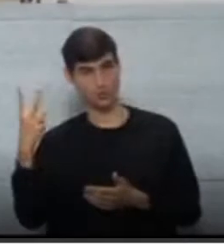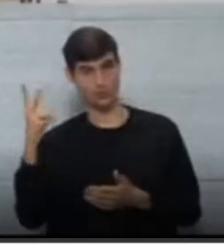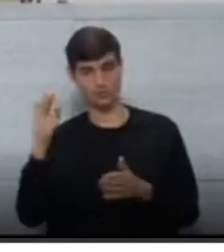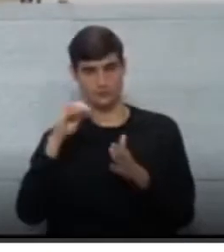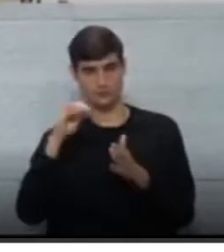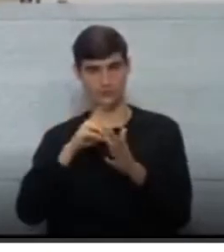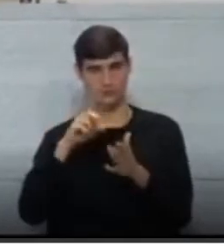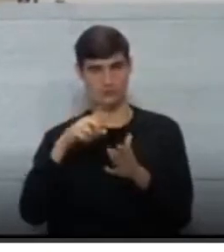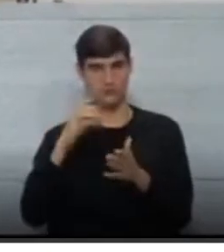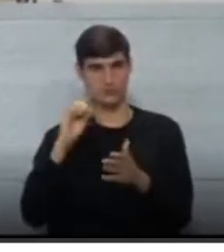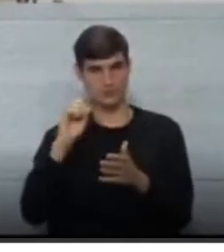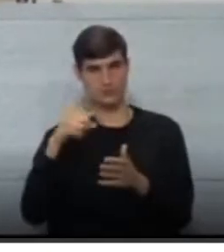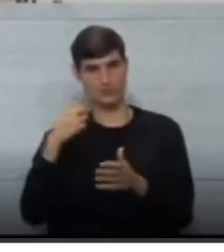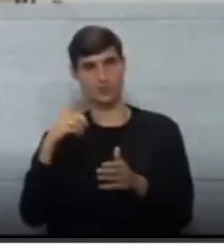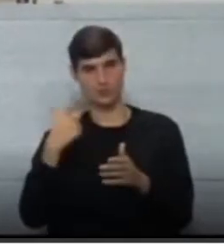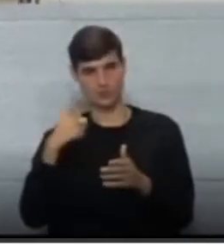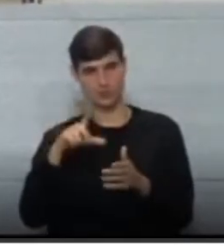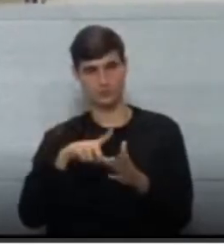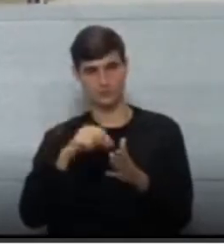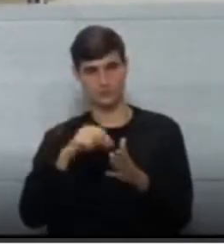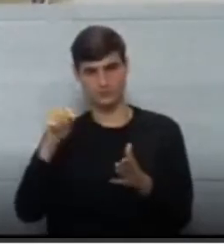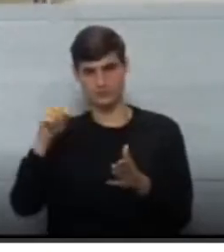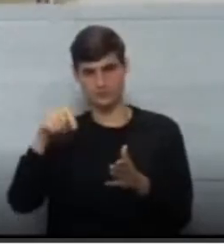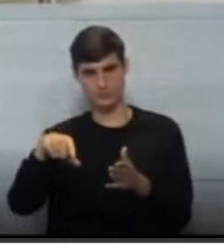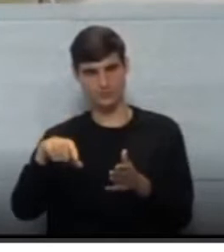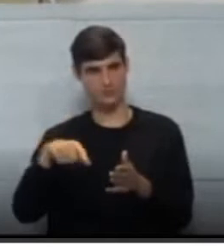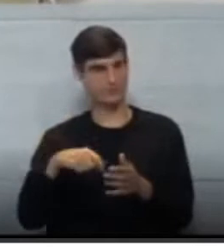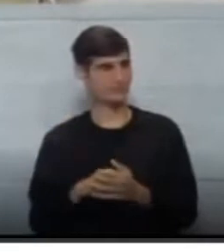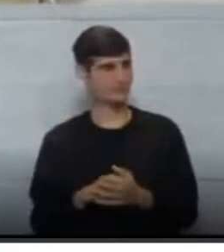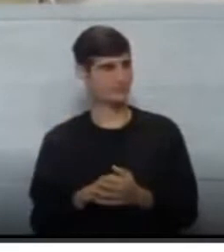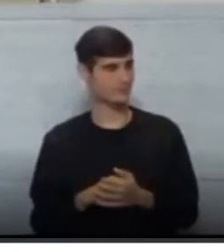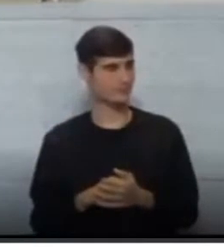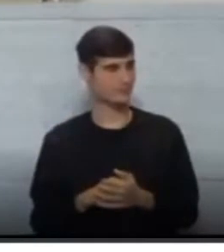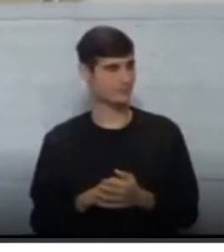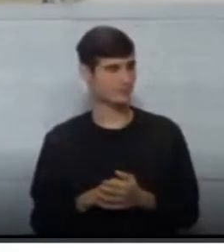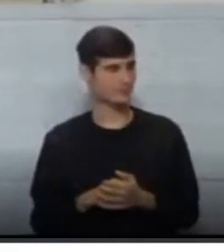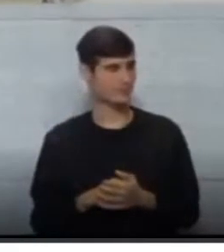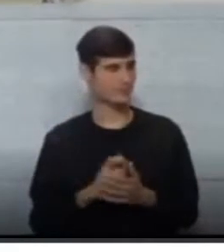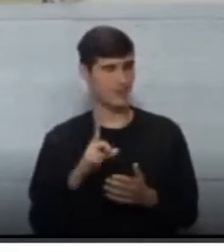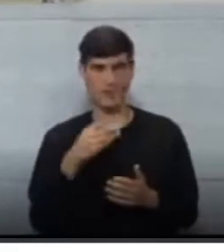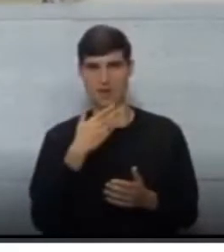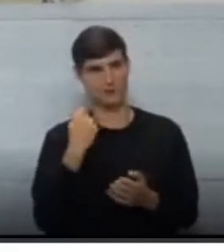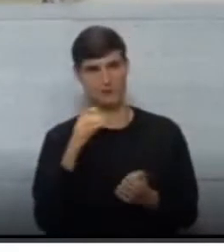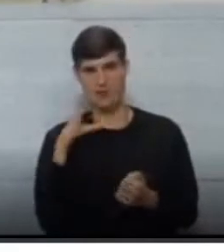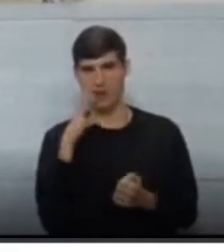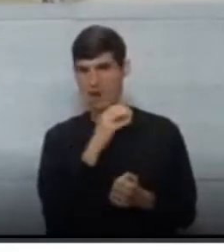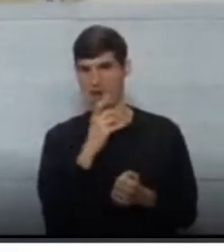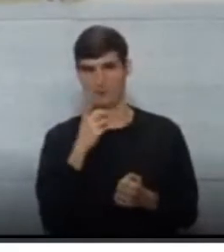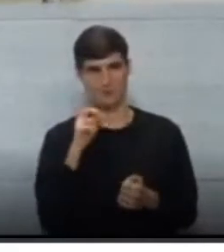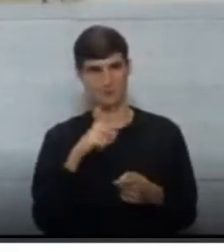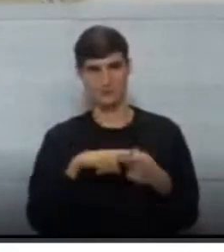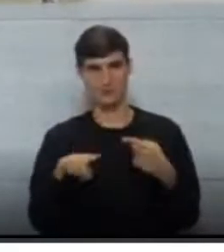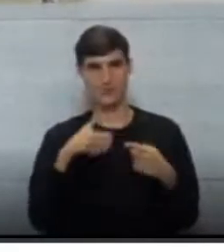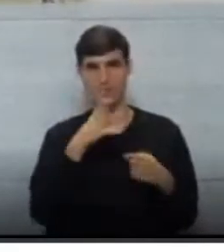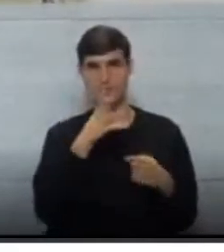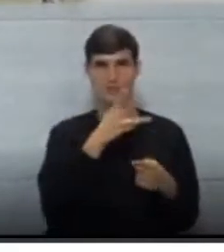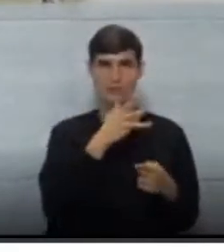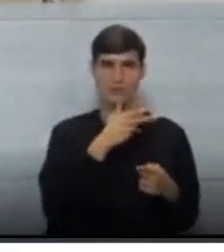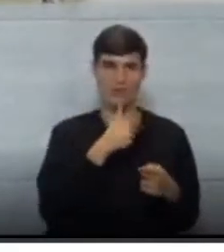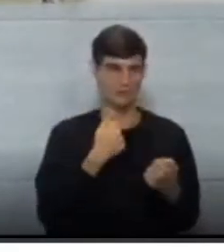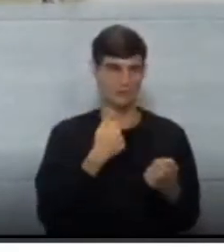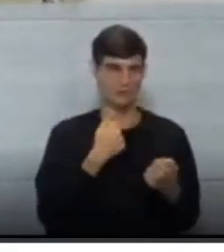porque demora muito até para secar, enquanto eu não espalho. Então eu vou colocar, é rápido, não pode também demorar nesse procedimento.